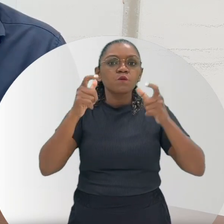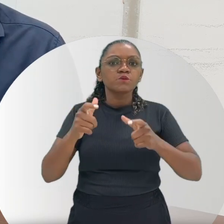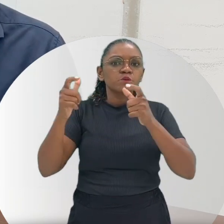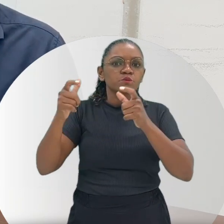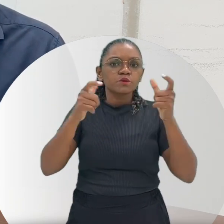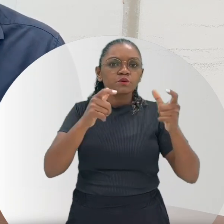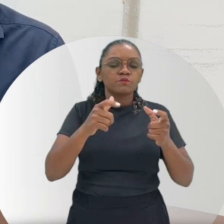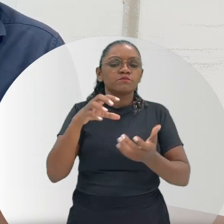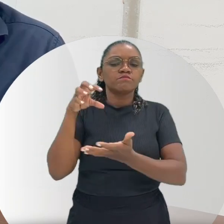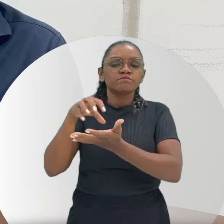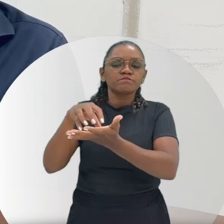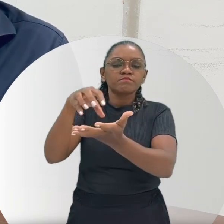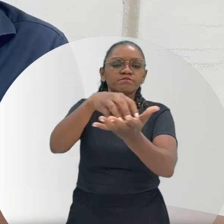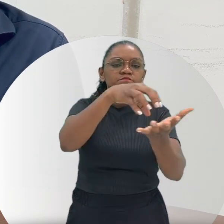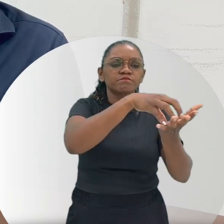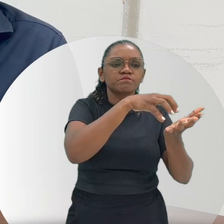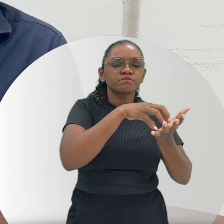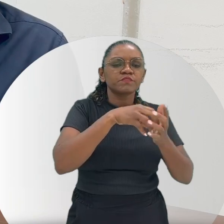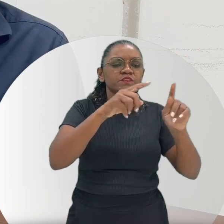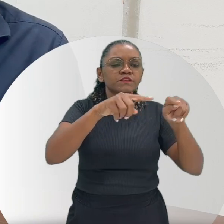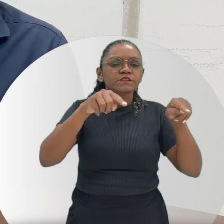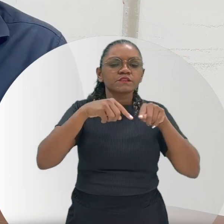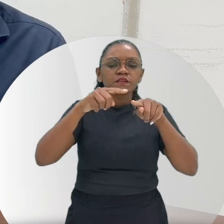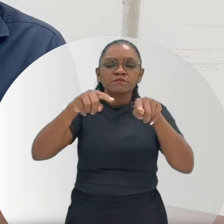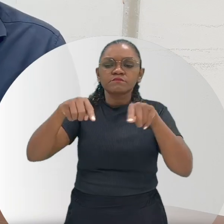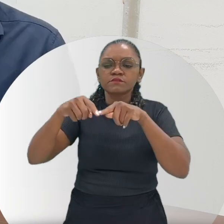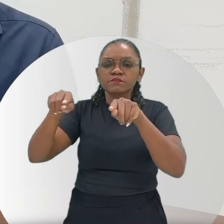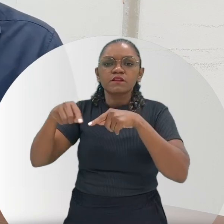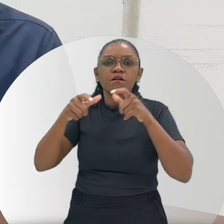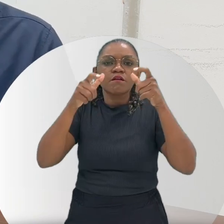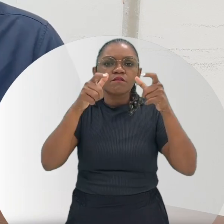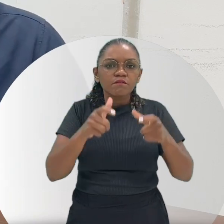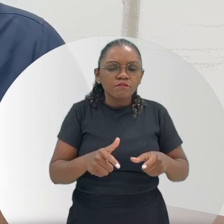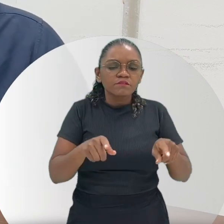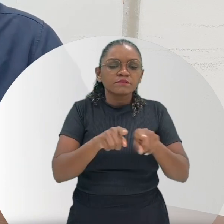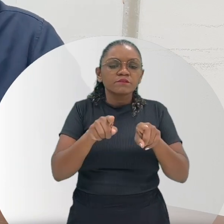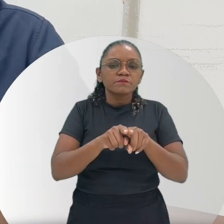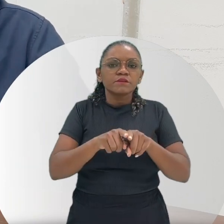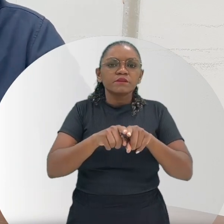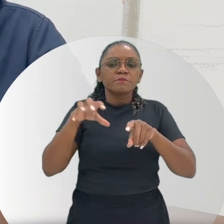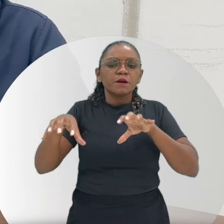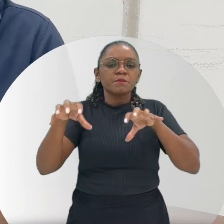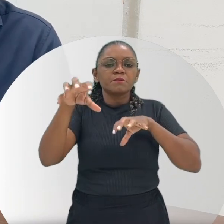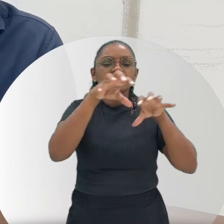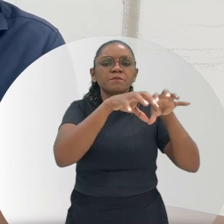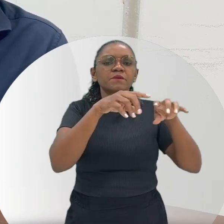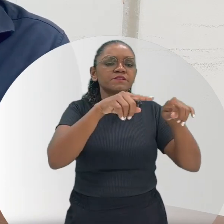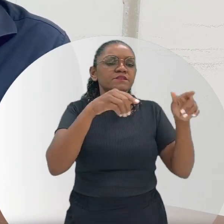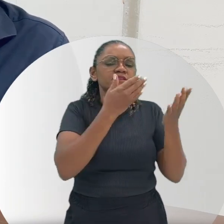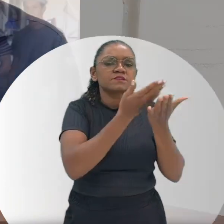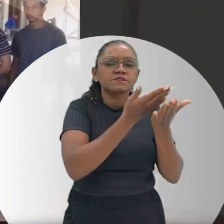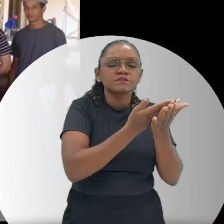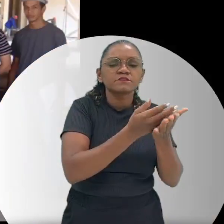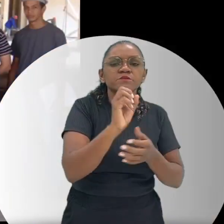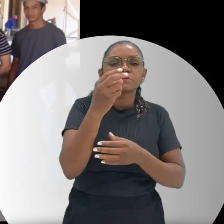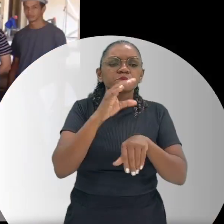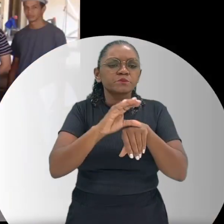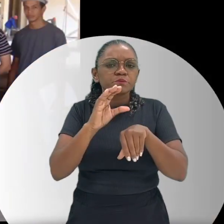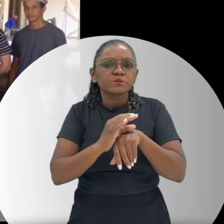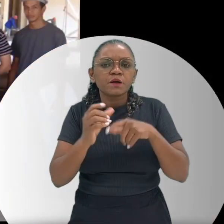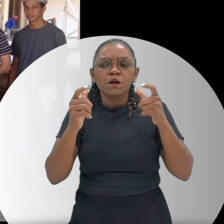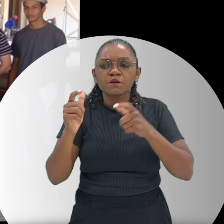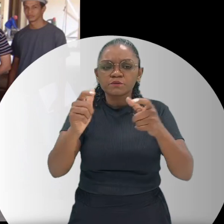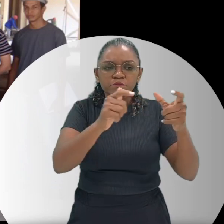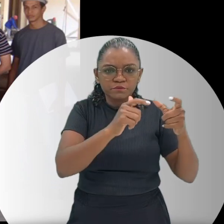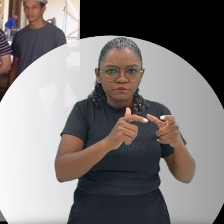cada departamento no primeiro momento, como que a gente ia dividir os espaços, onde seriam salas de aula para isso, para aquele curso, para aquele outro. Claro